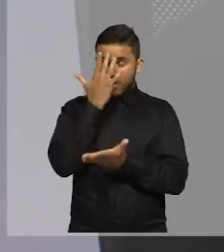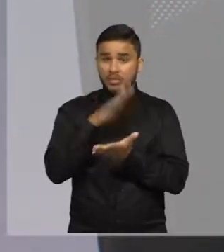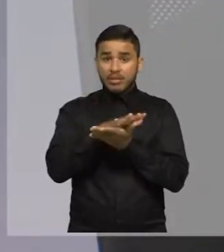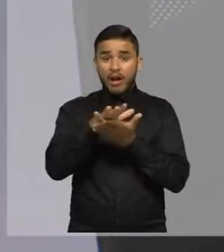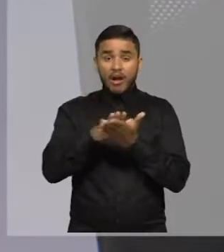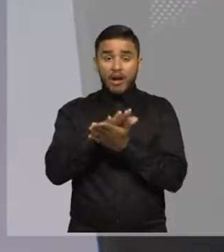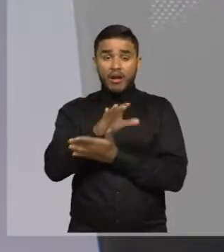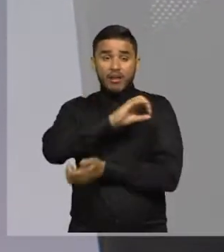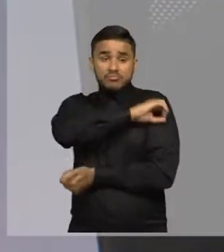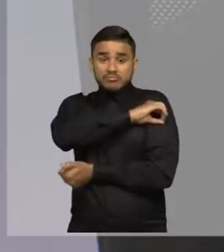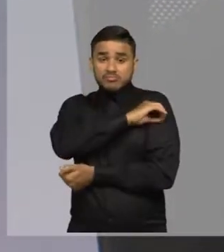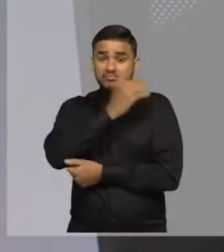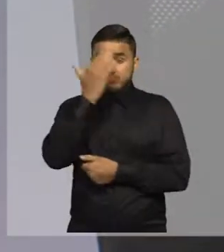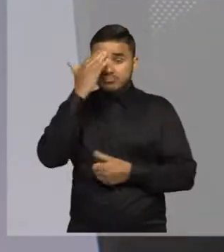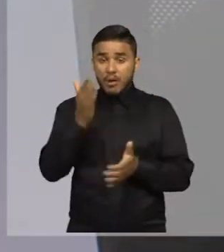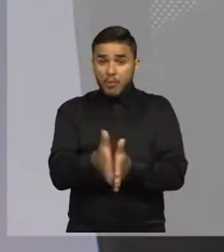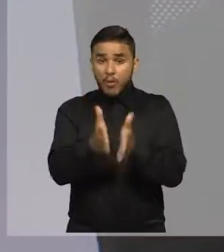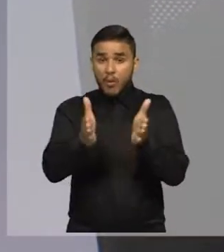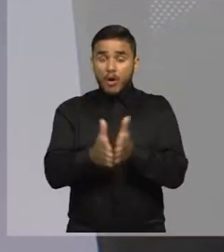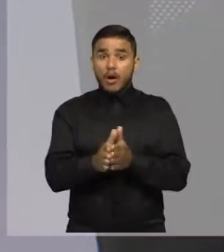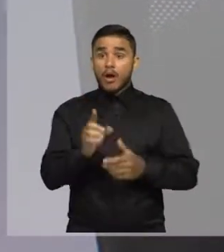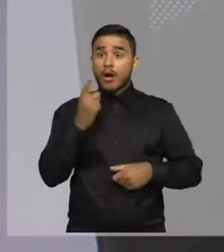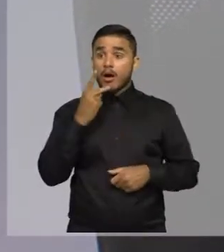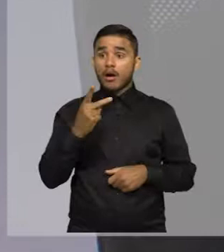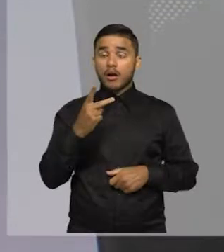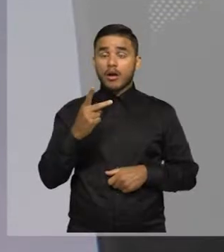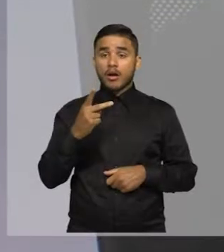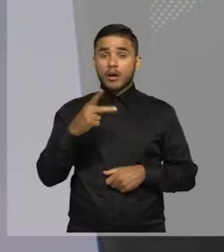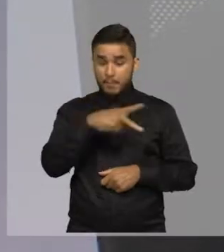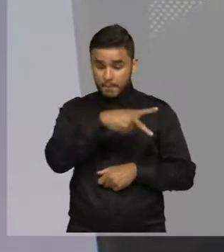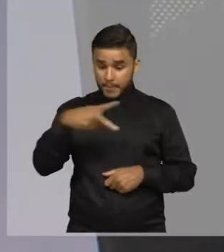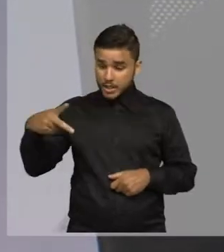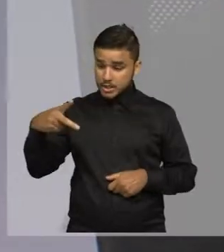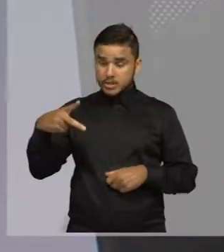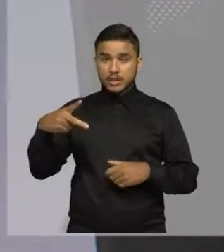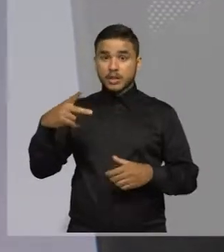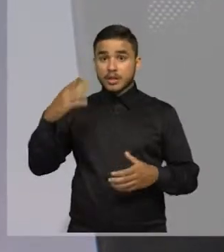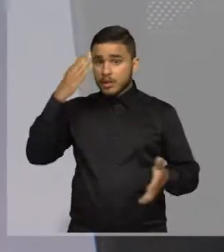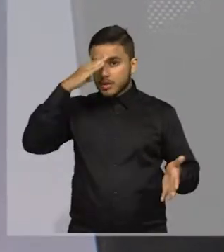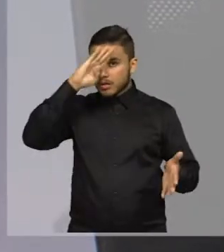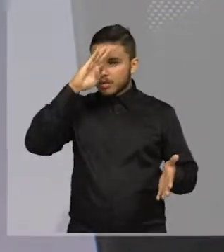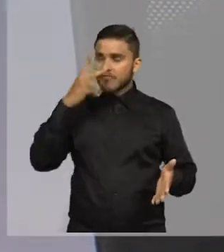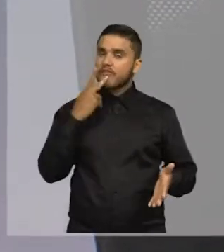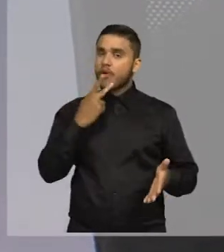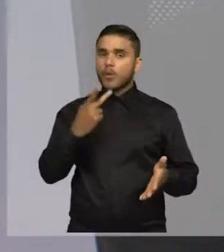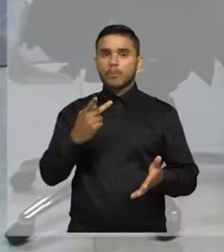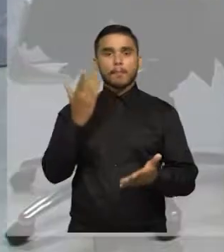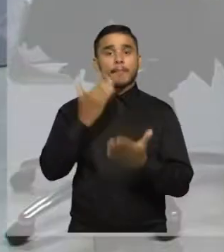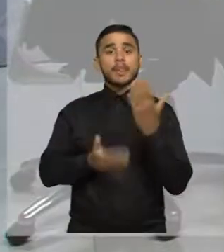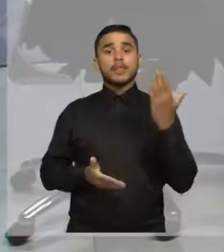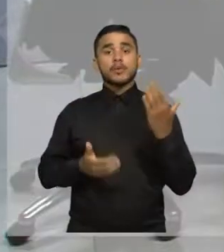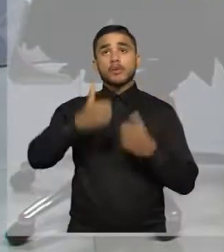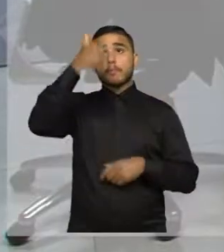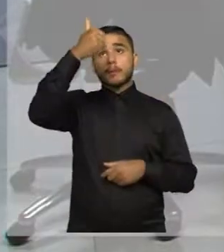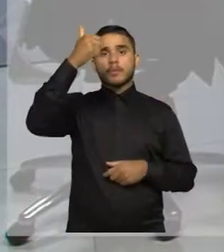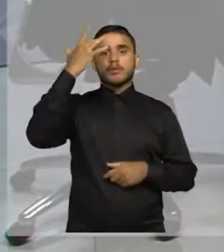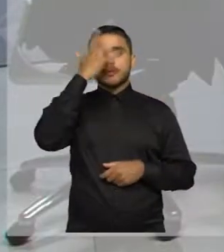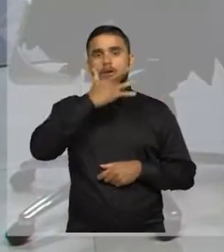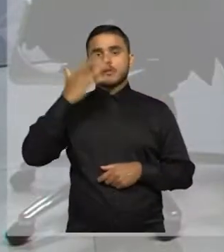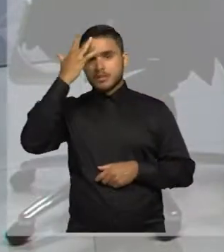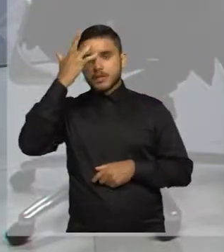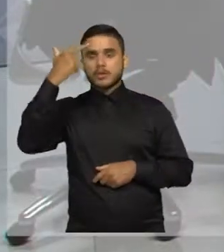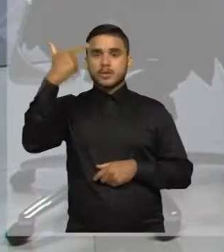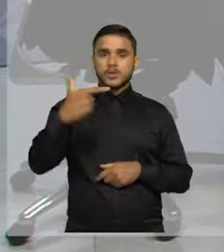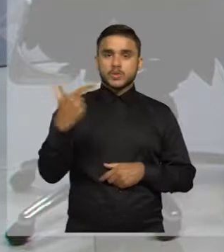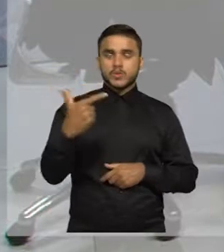pobre, foi a única região onde o futuro presidente não ganhou. É verdade. Arnaldo,